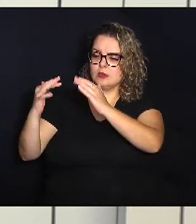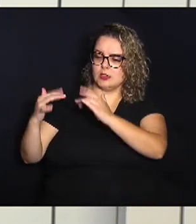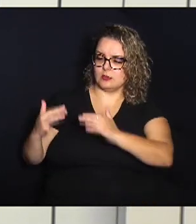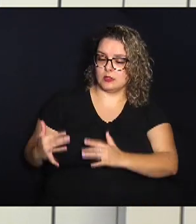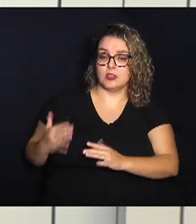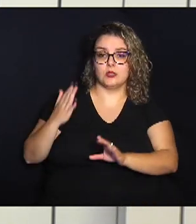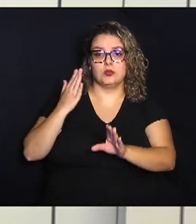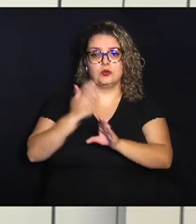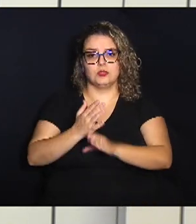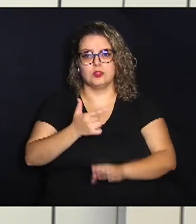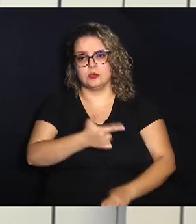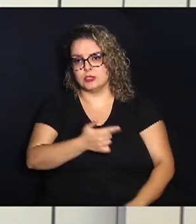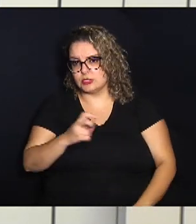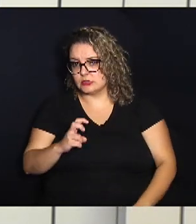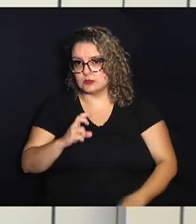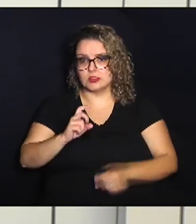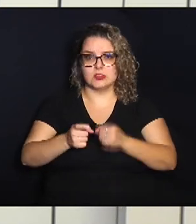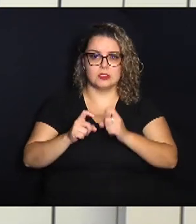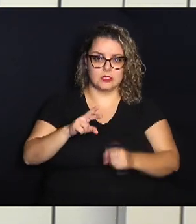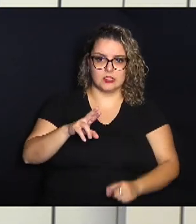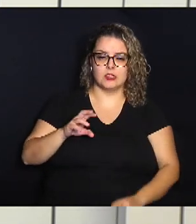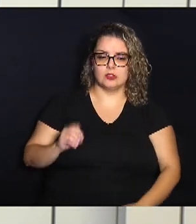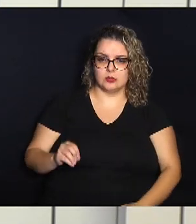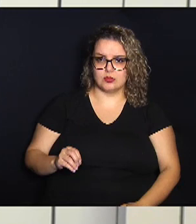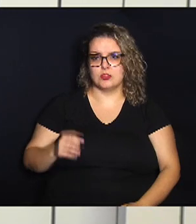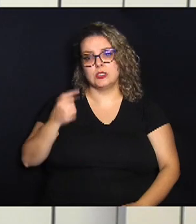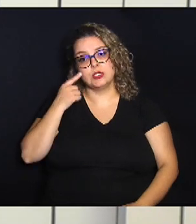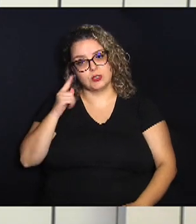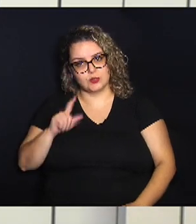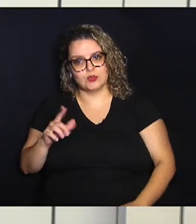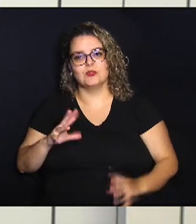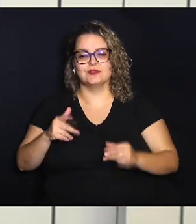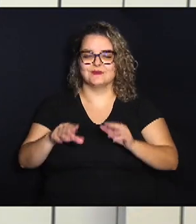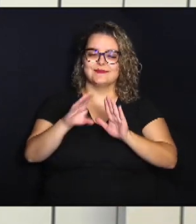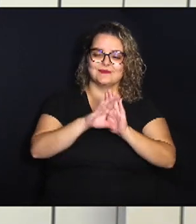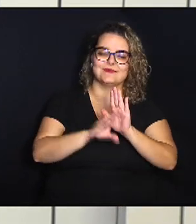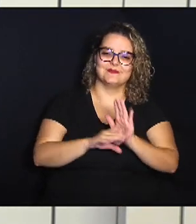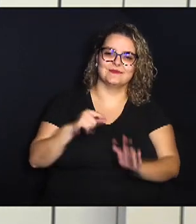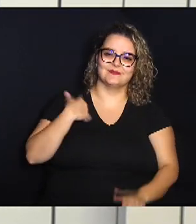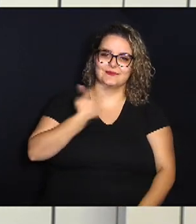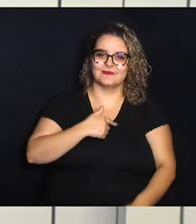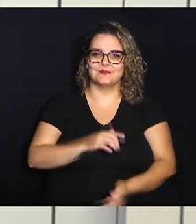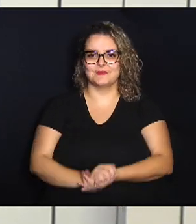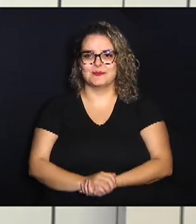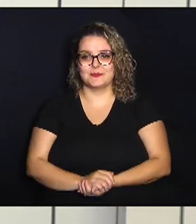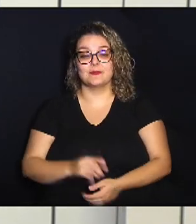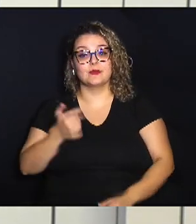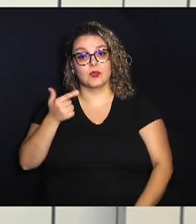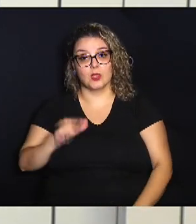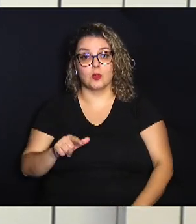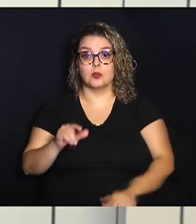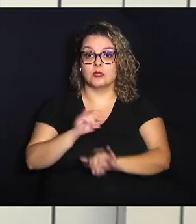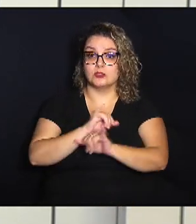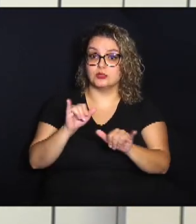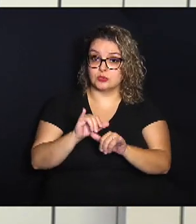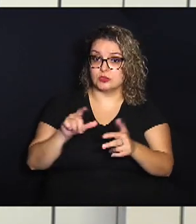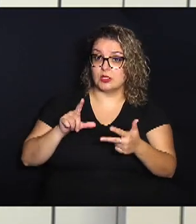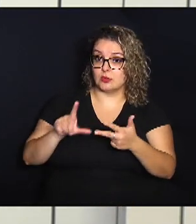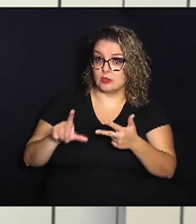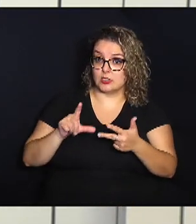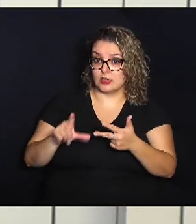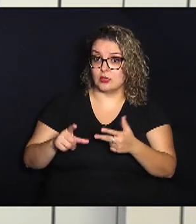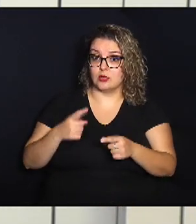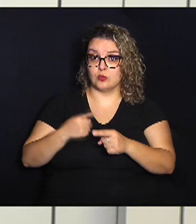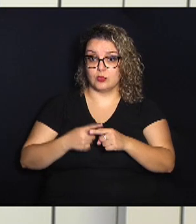encontra a 25ª reunião ordinária e, claro, toda a nossa programação. A gente segue aqui com as notícias do Legislativo